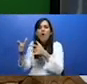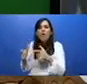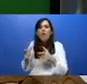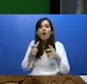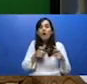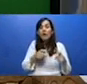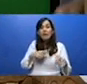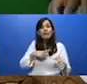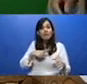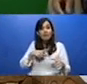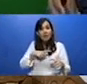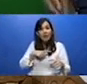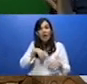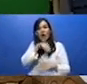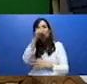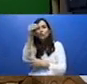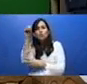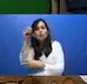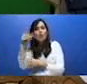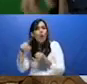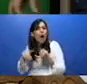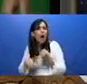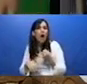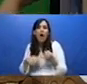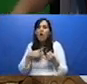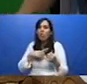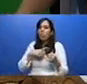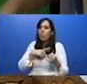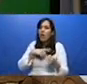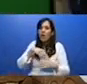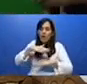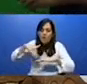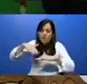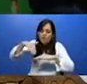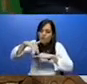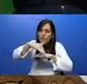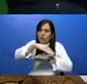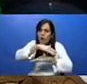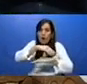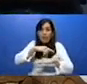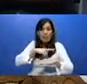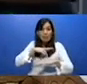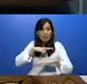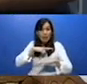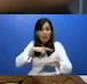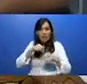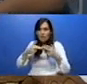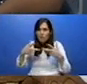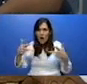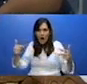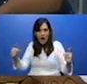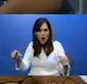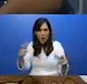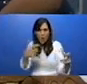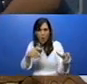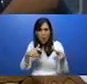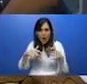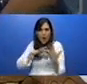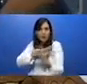encontram os fósseis, tá? Na natureza. E existem sítios em várias partes do mundo. Na